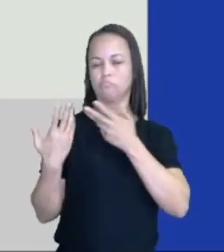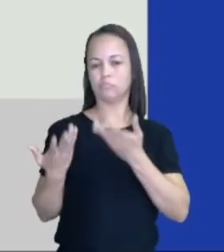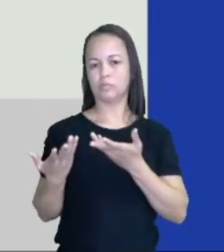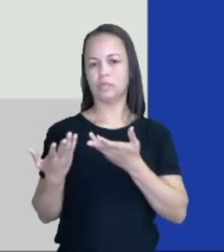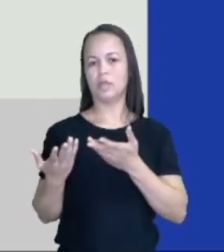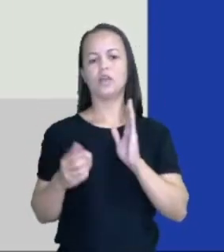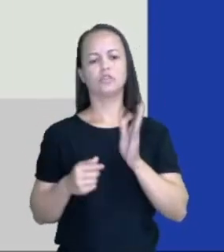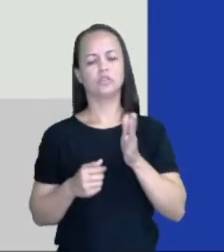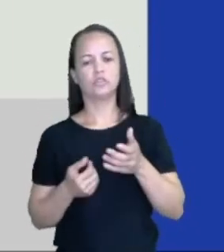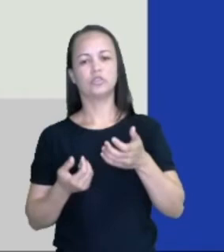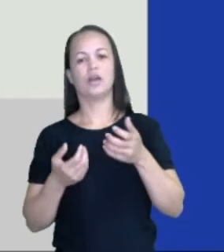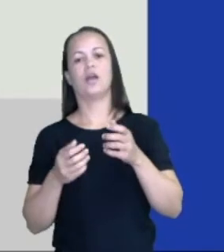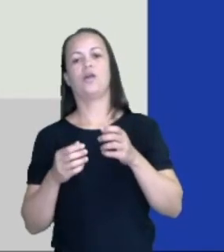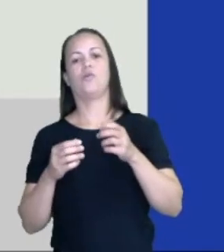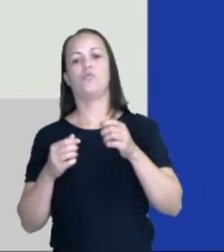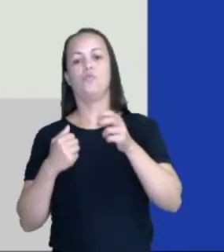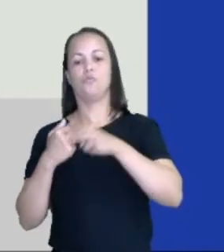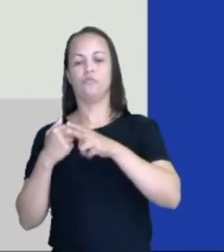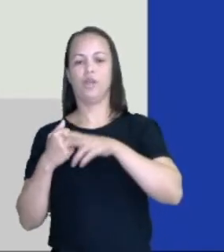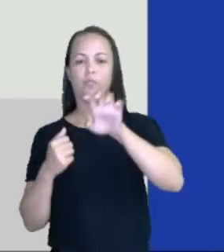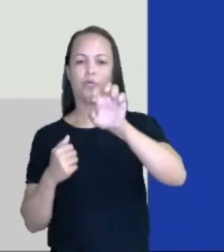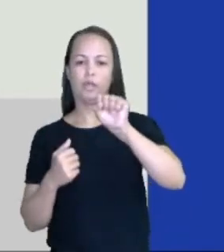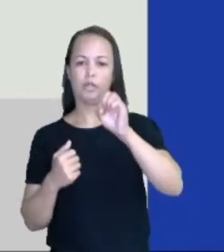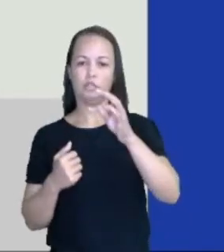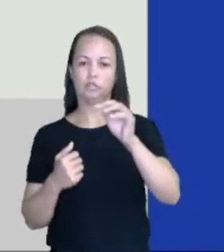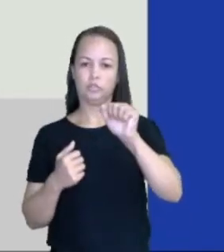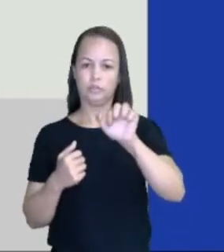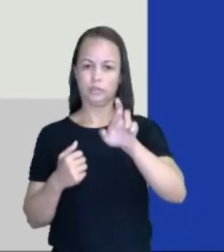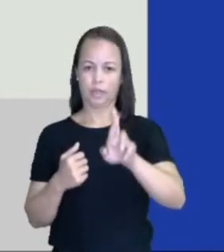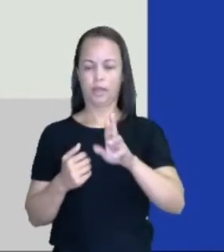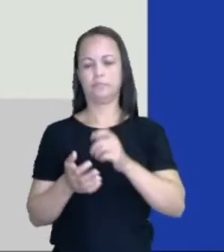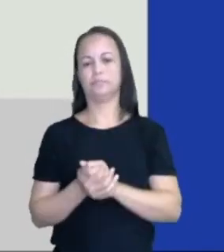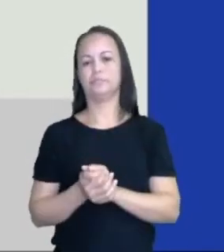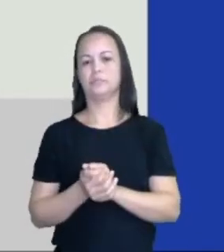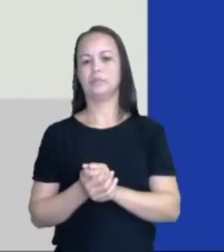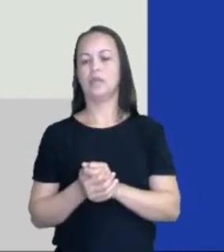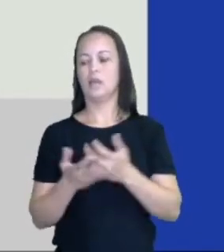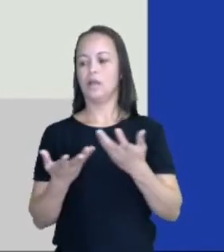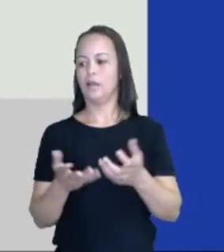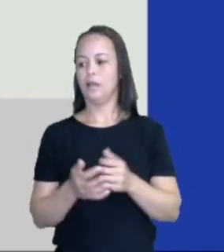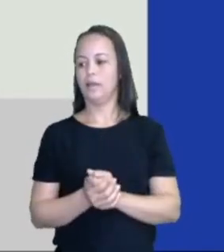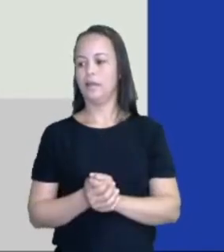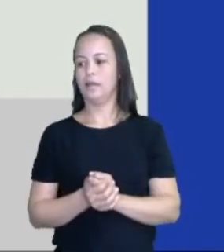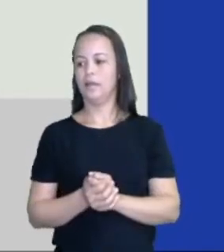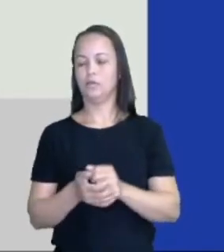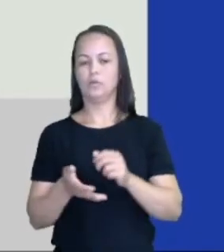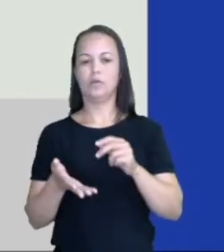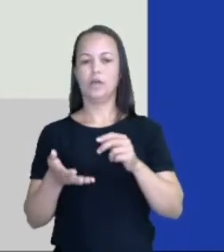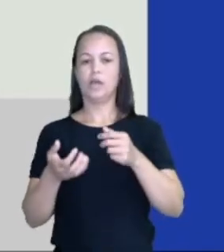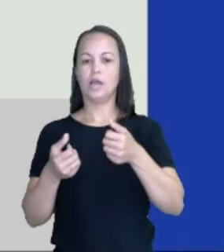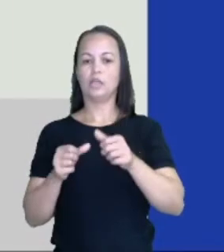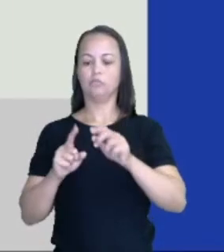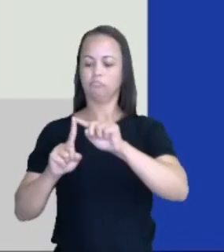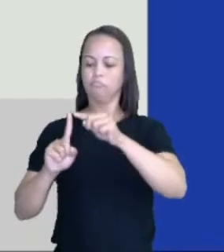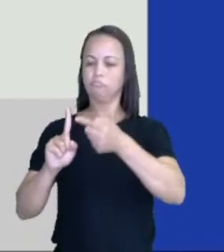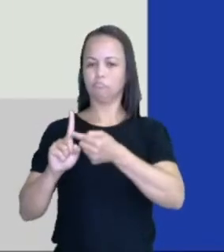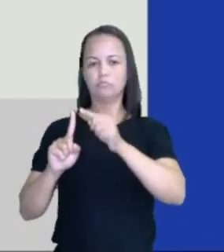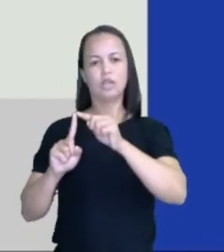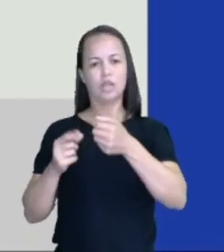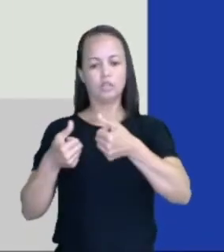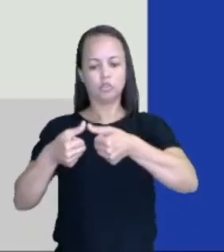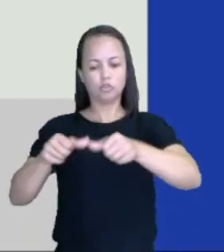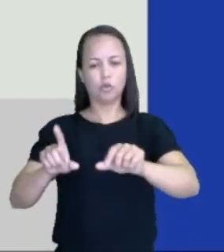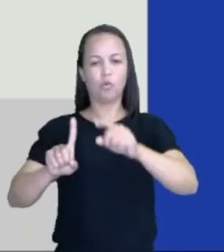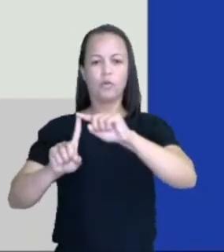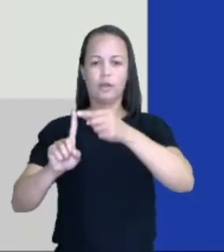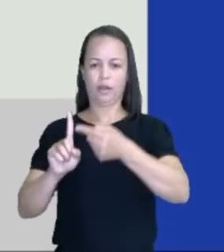são características temporárias. Estou embaraçada, que significa estou grávida. Então, depois de